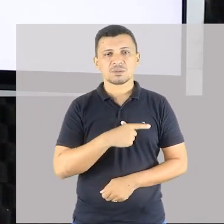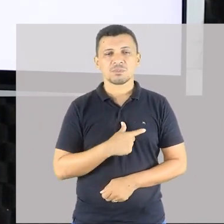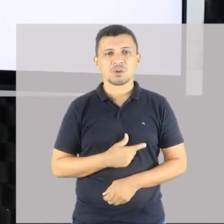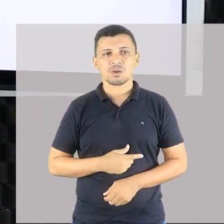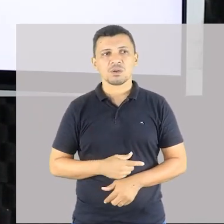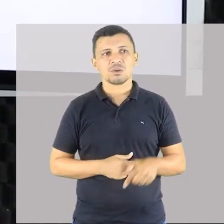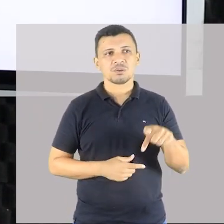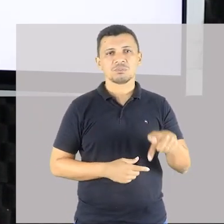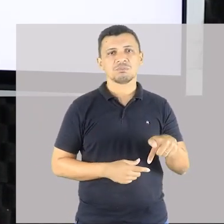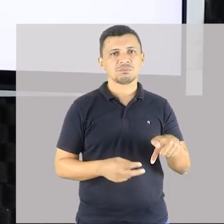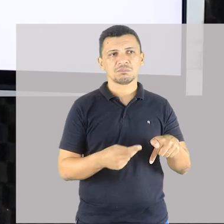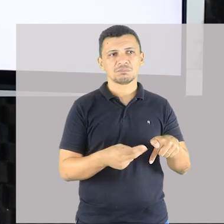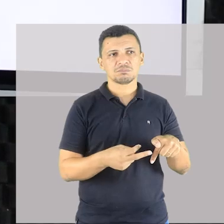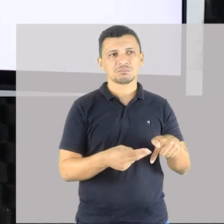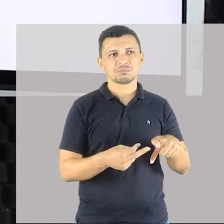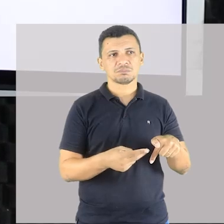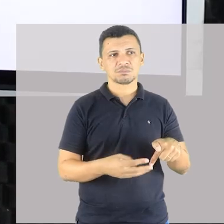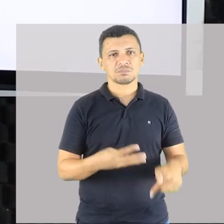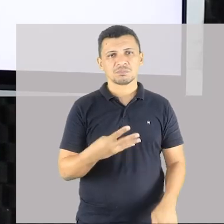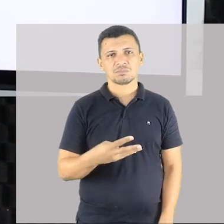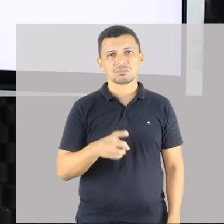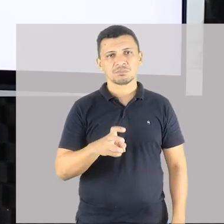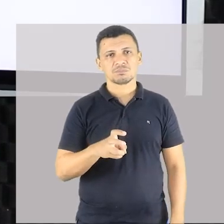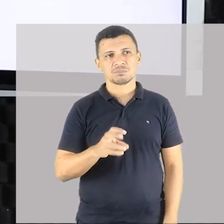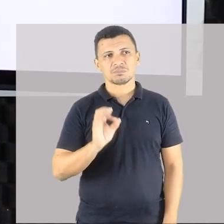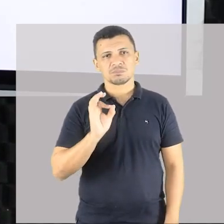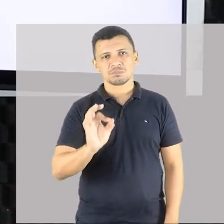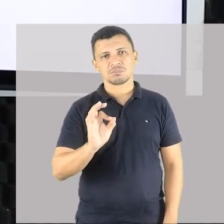θ, 45 graus.